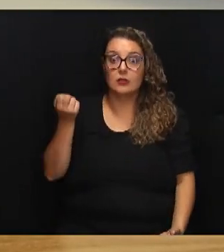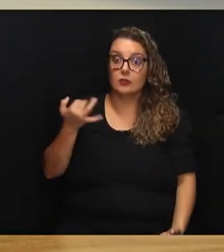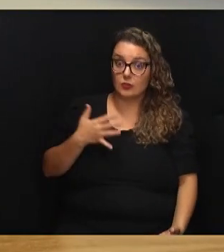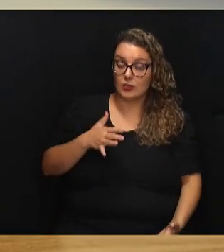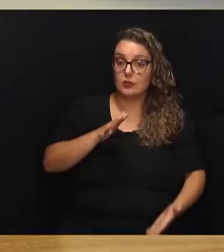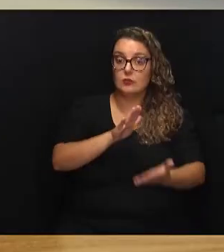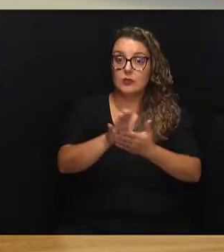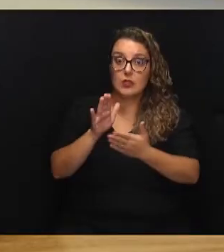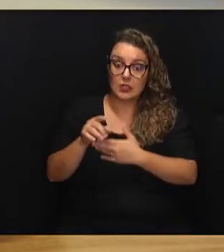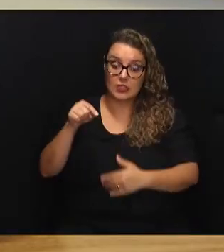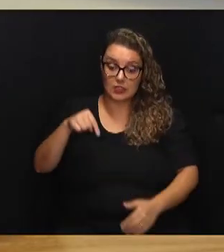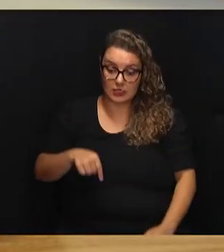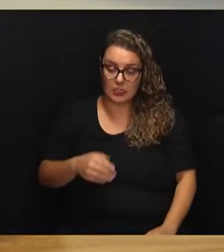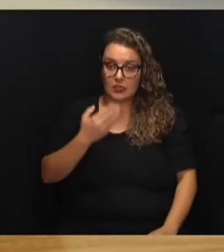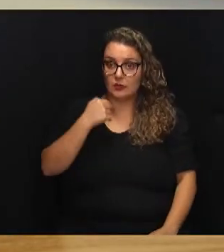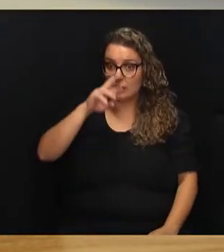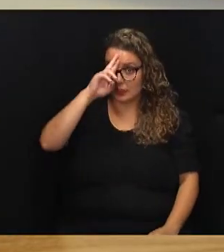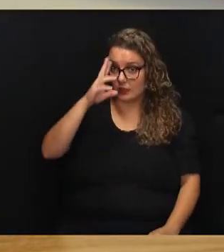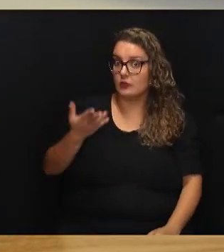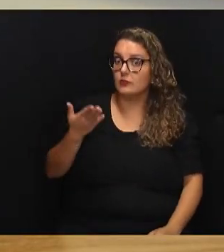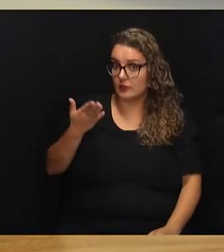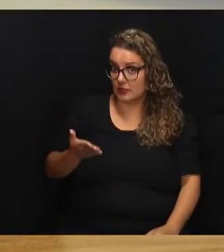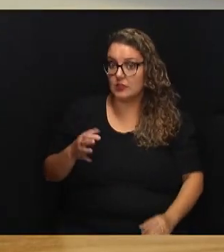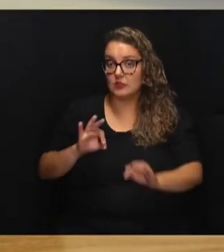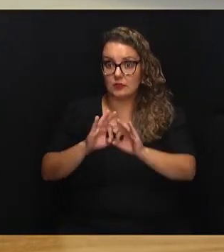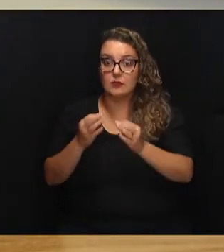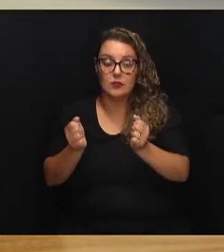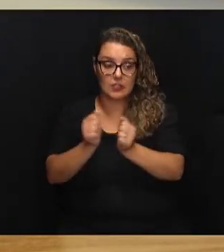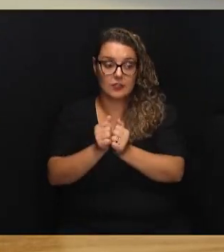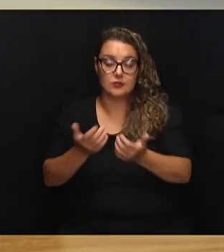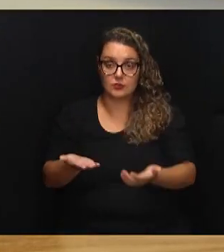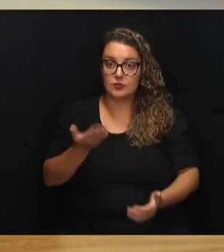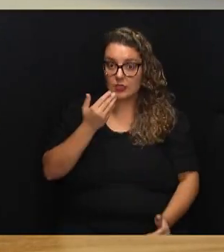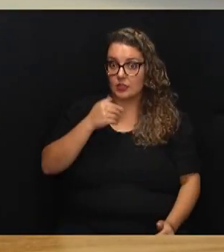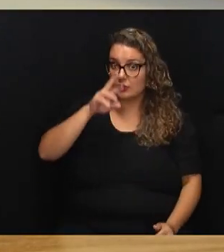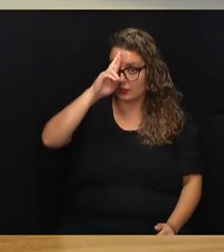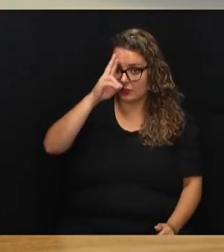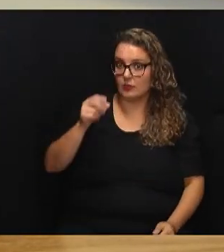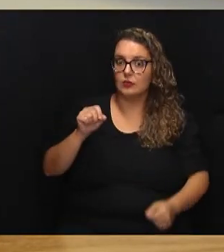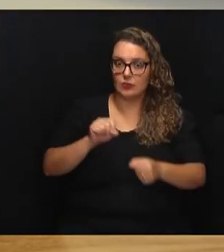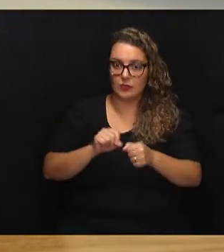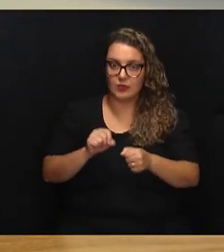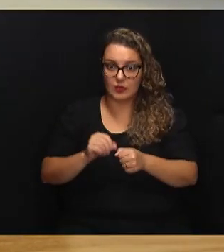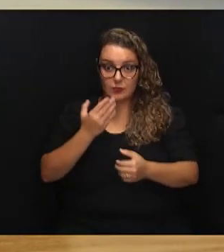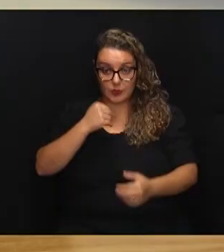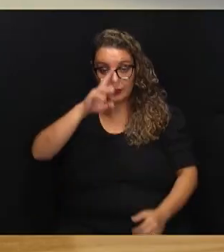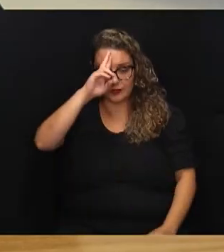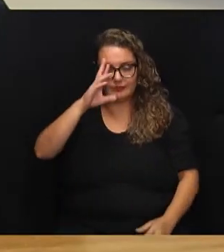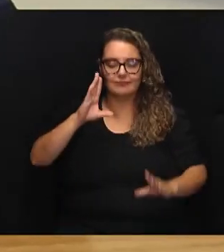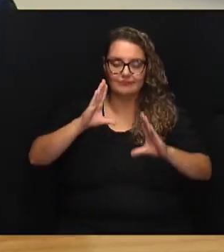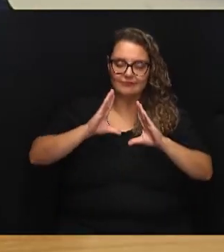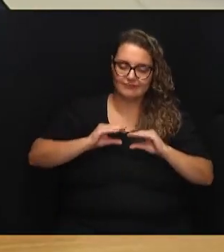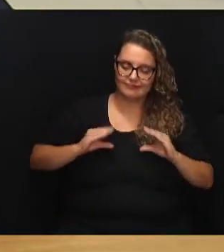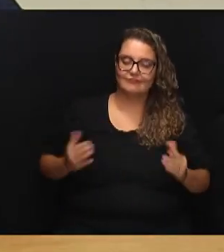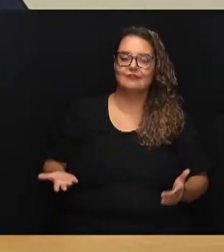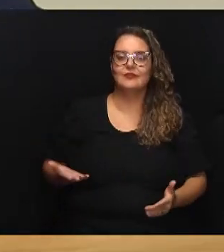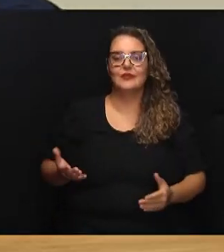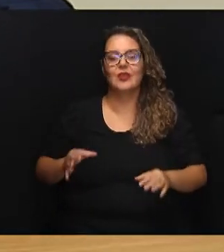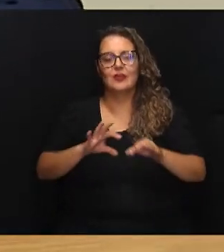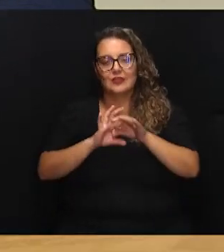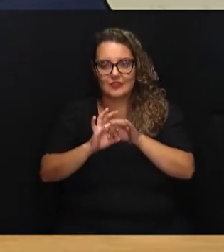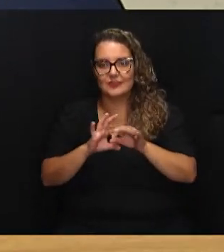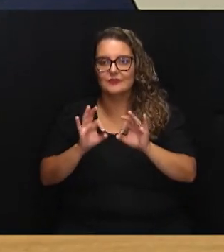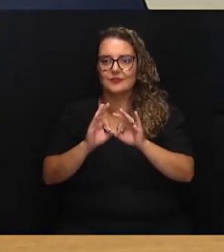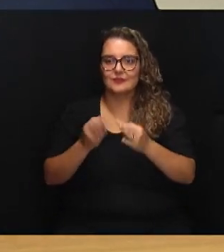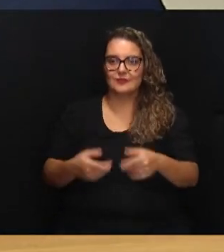nesse almoço, você e as famílias que vão junto ali naquele almoço, para fazer um almoço gostoso, que vai unir a família de fato, mas que também